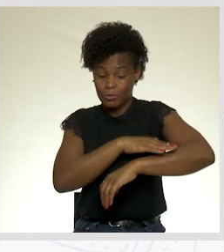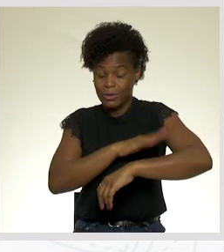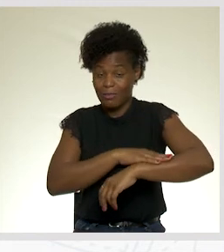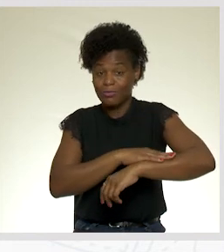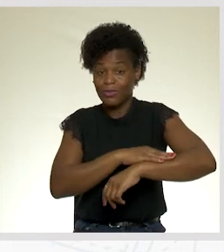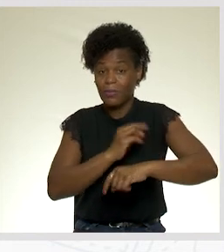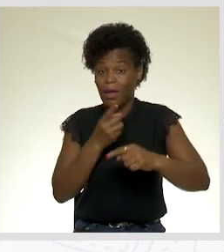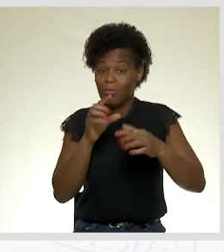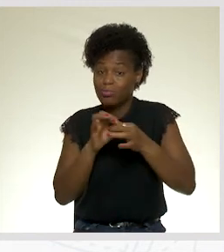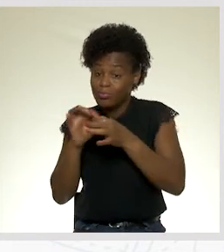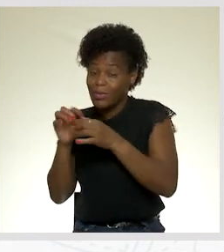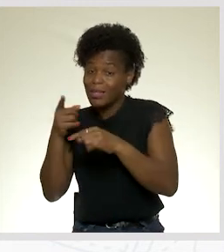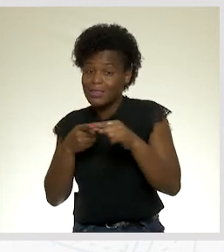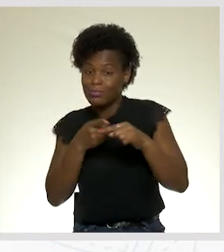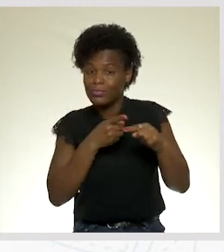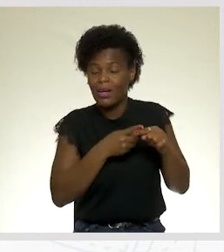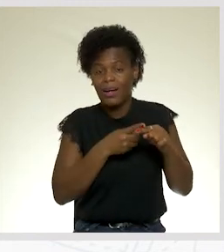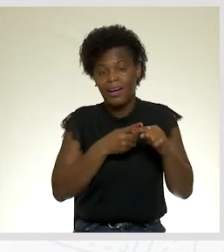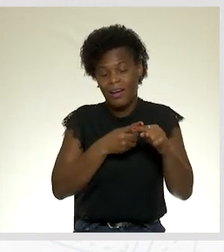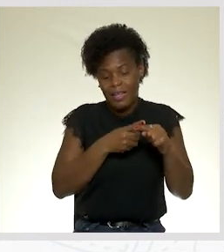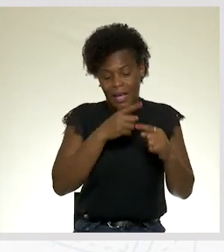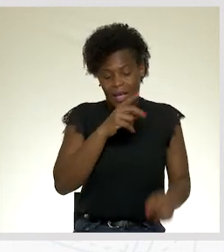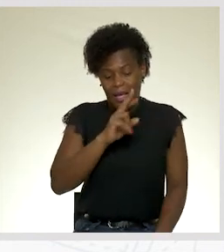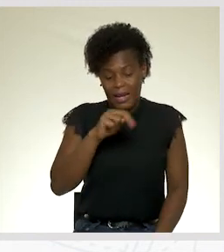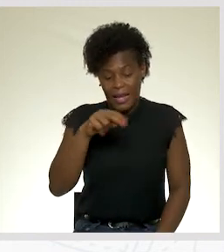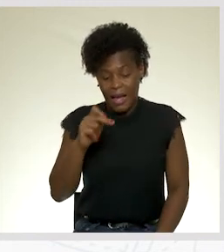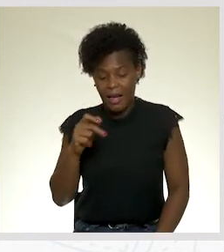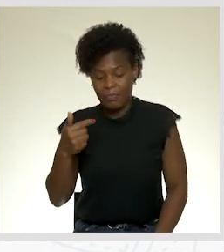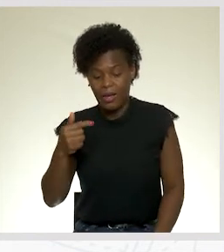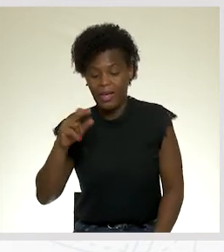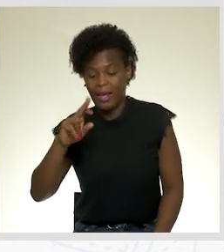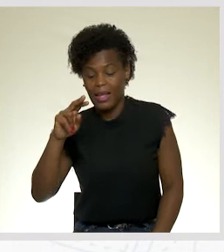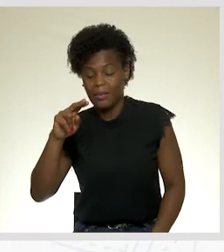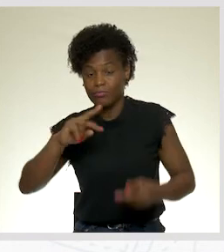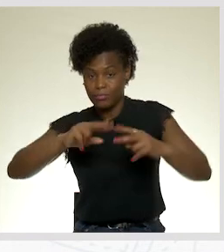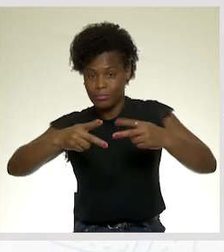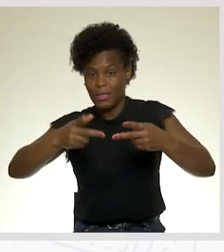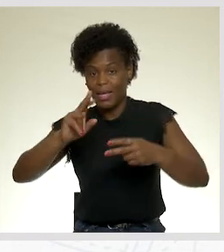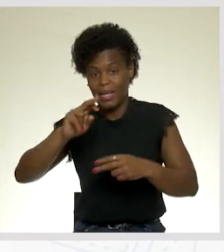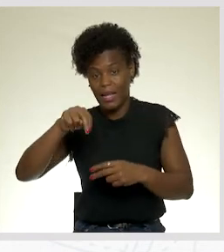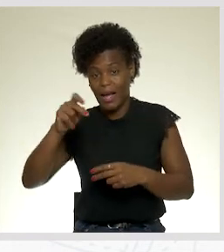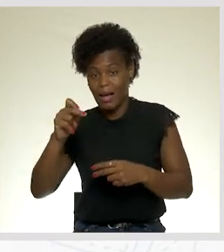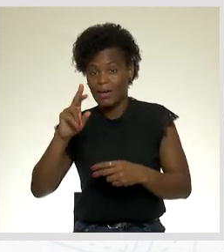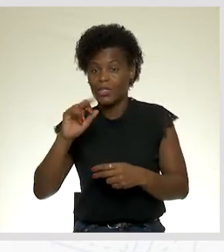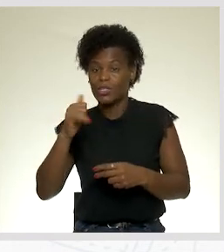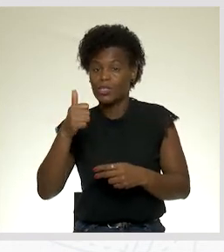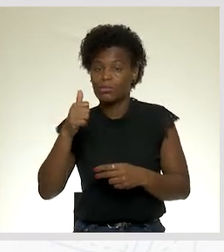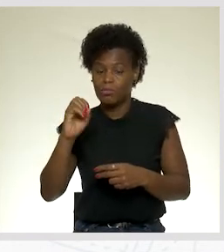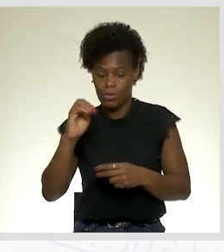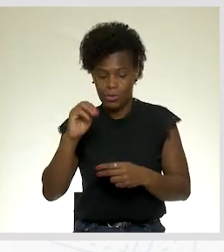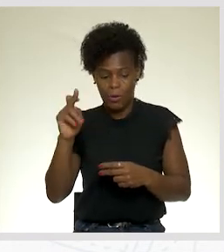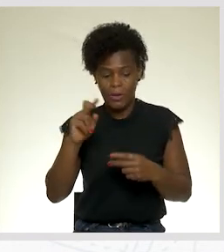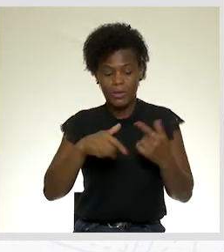pela síntese de RNA de transferência e RNA ribossômico, e temos também genes reguladores, que